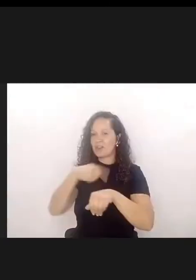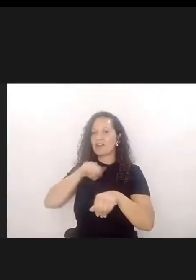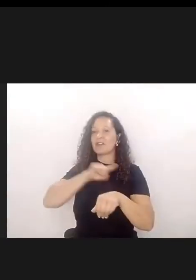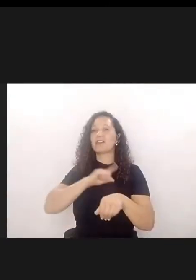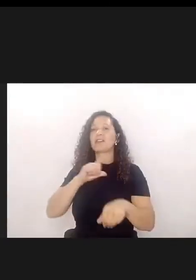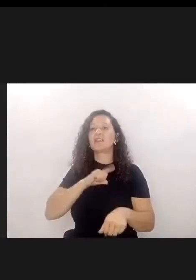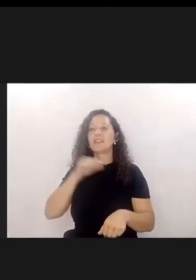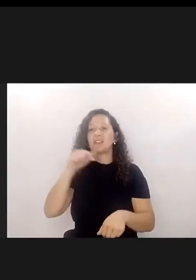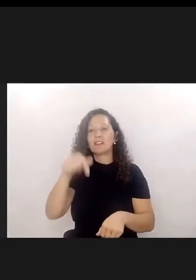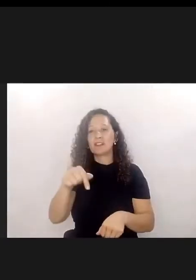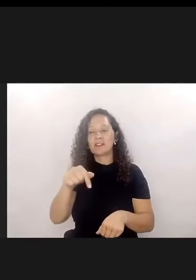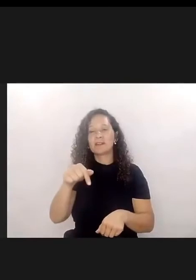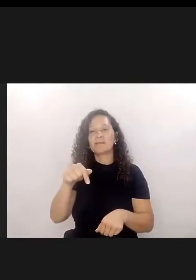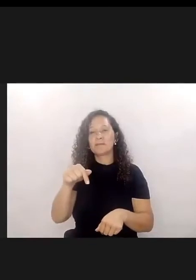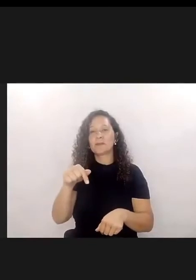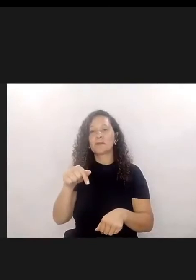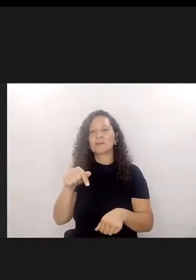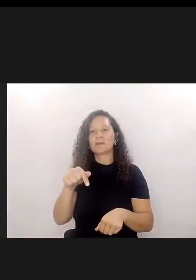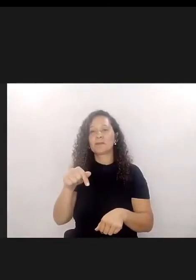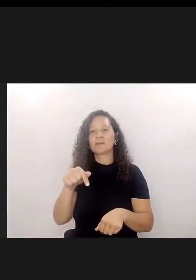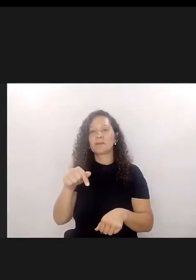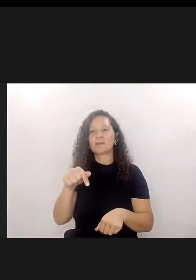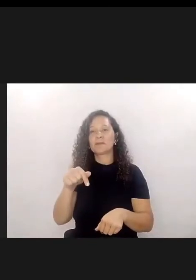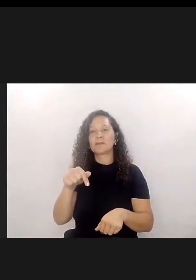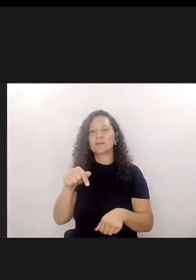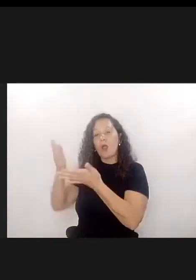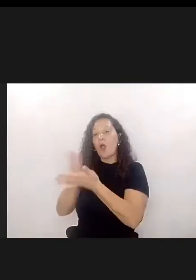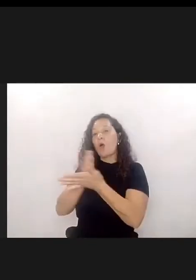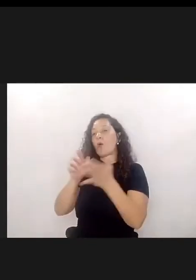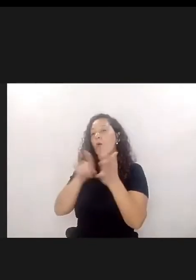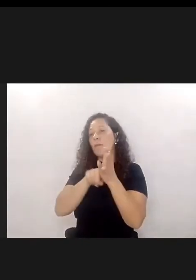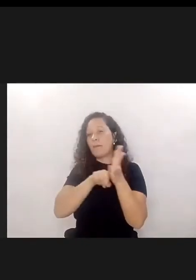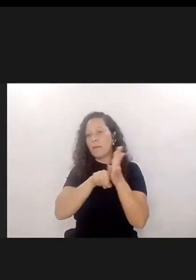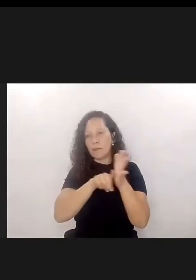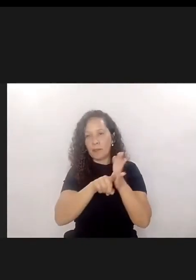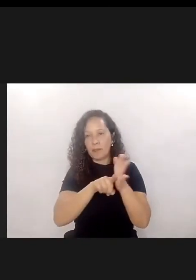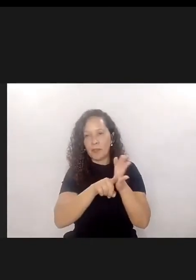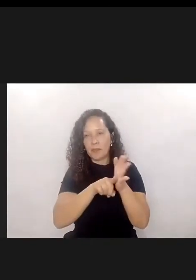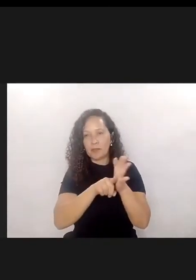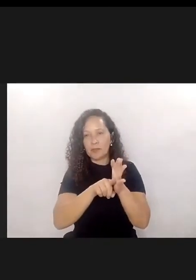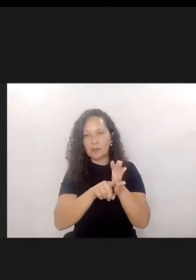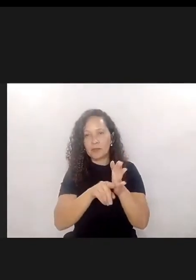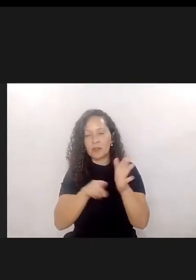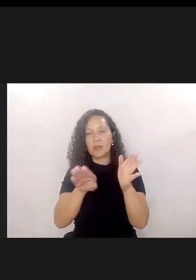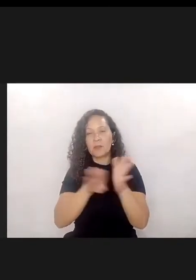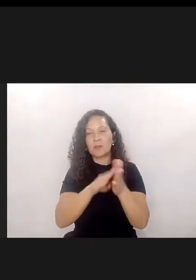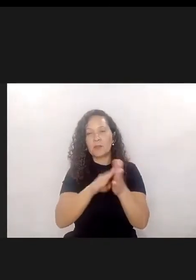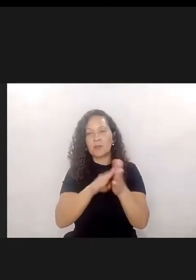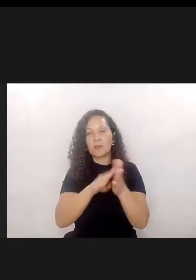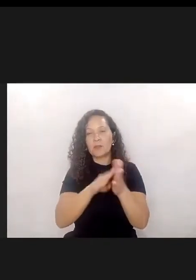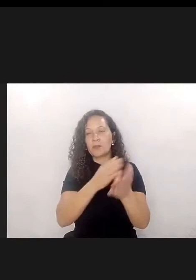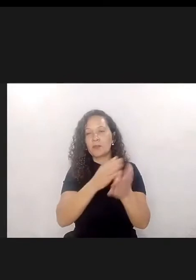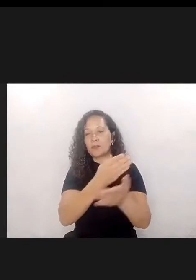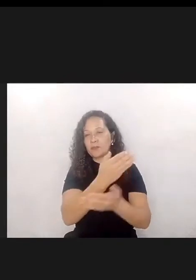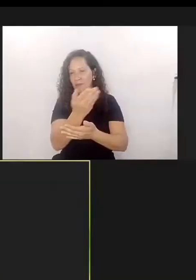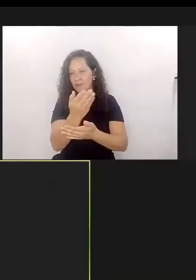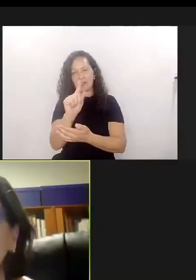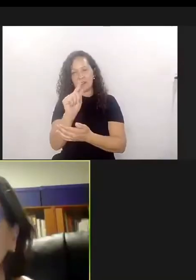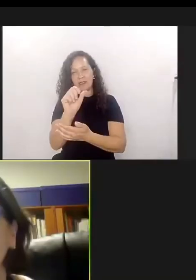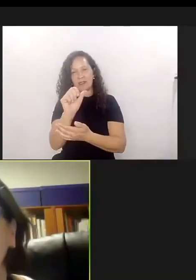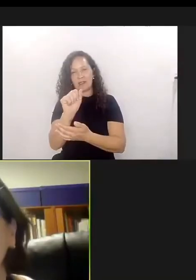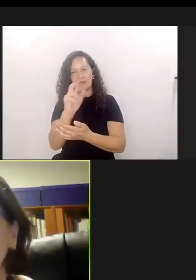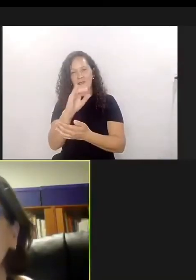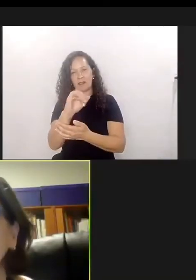no chat algumas perguntas endereçadas a você. A primeira delas tem uma